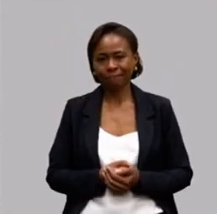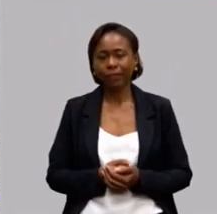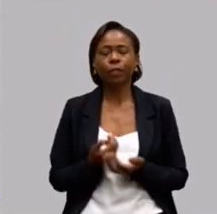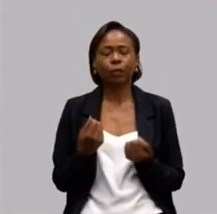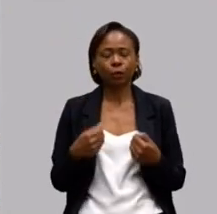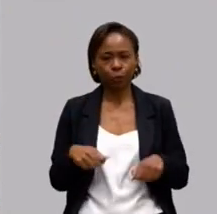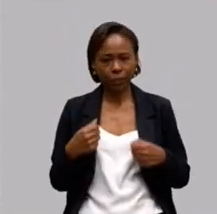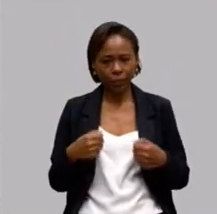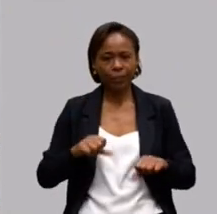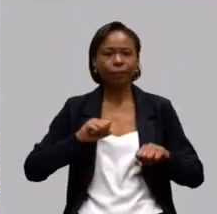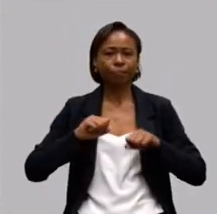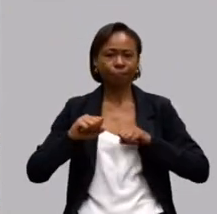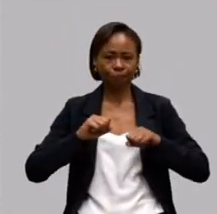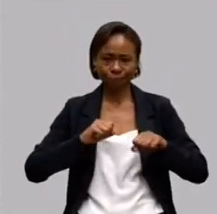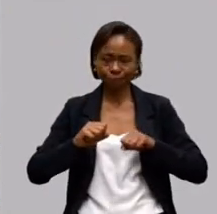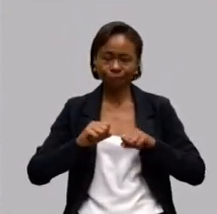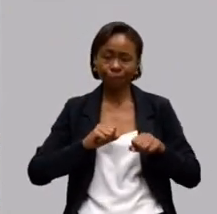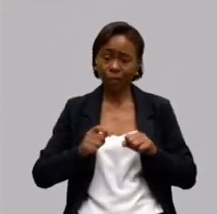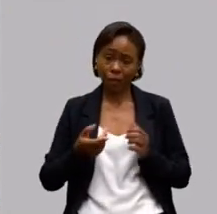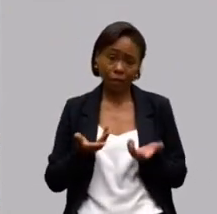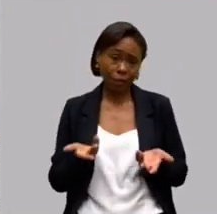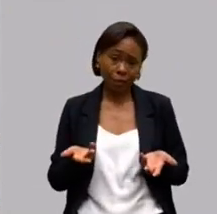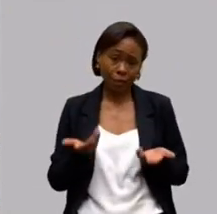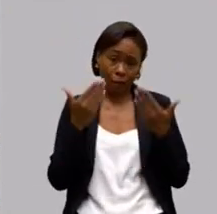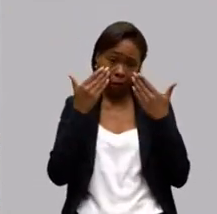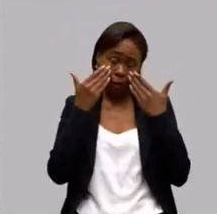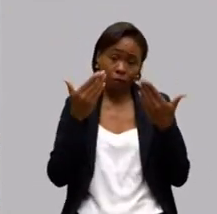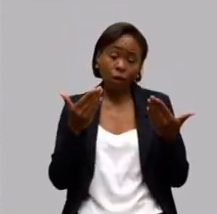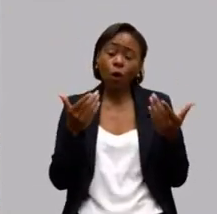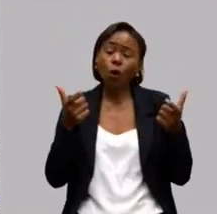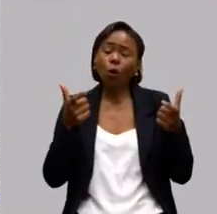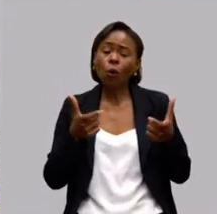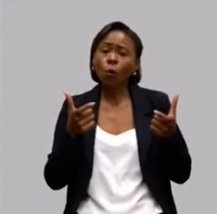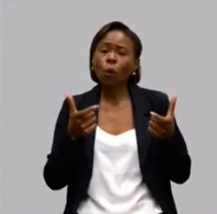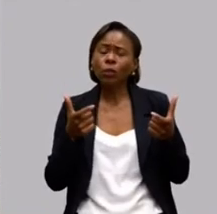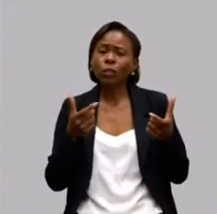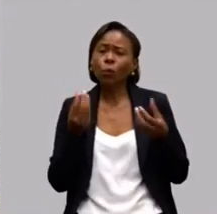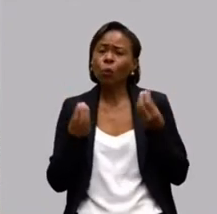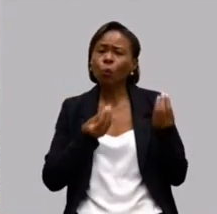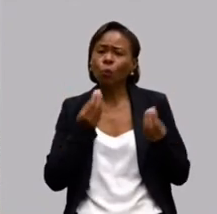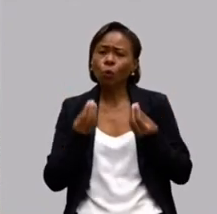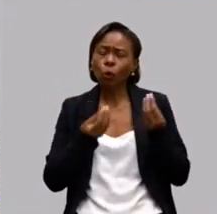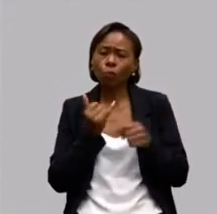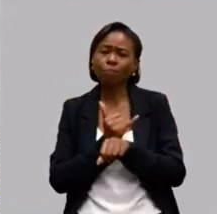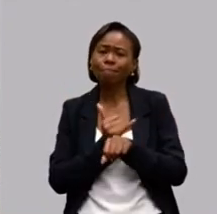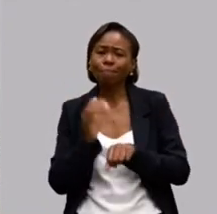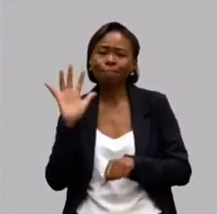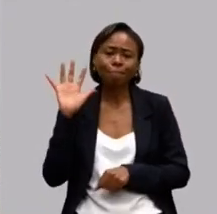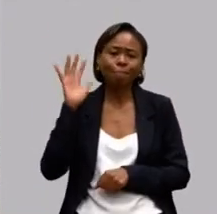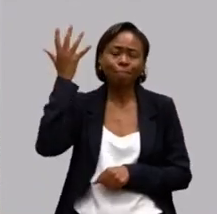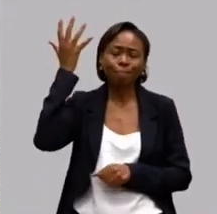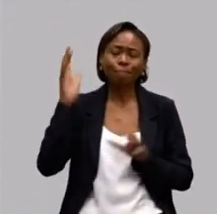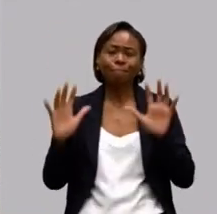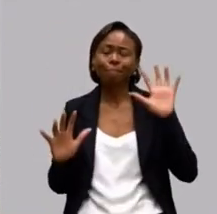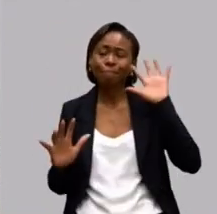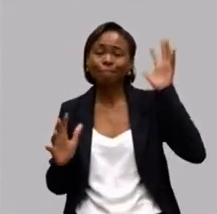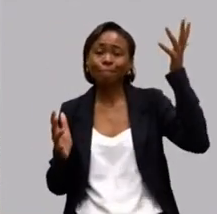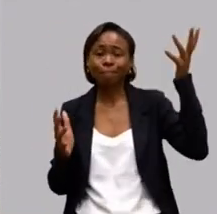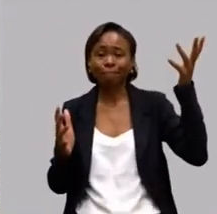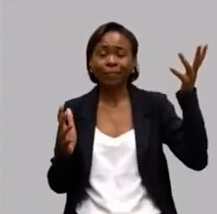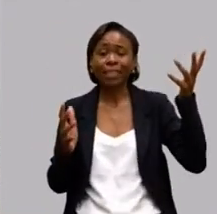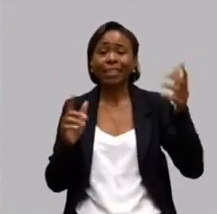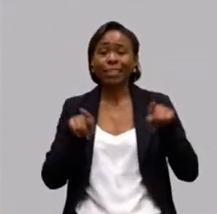identificar onde estão as alternativas e quais os efeitos práticos do regime de